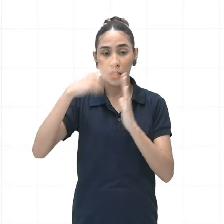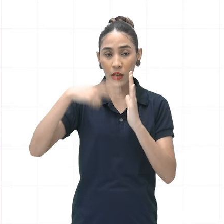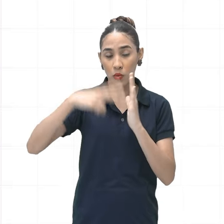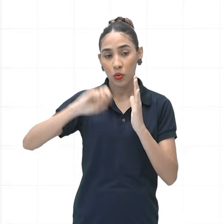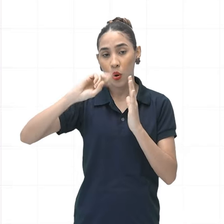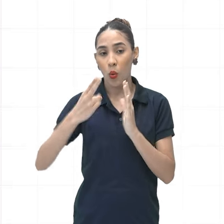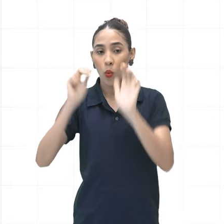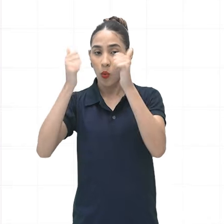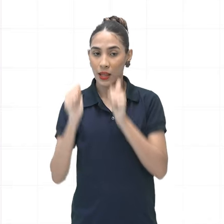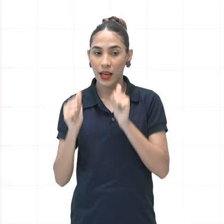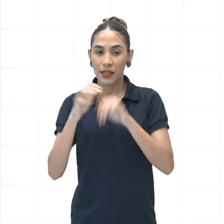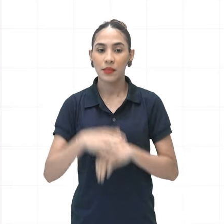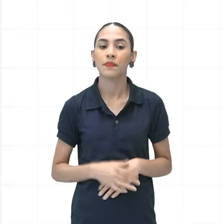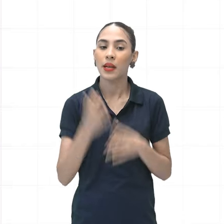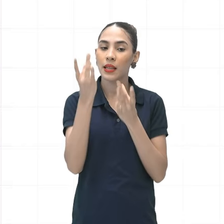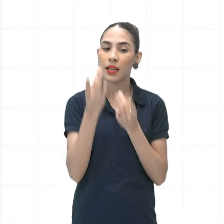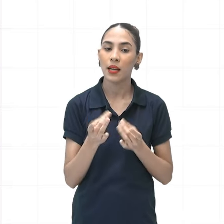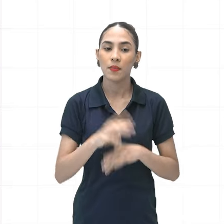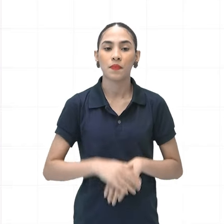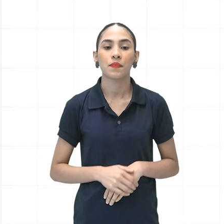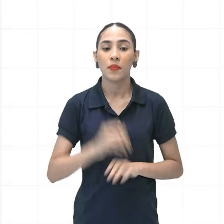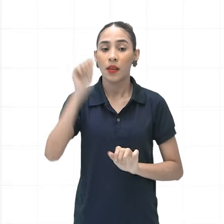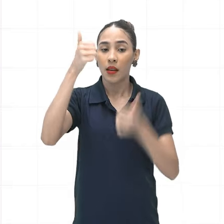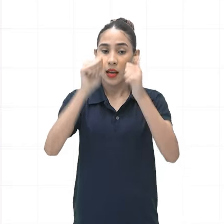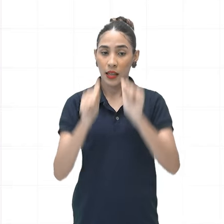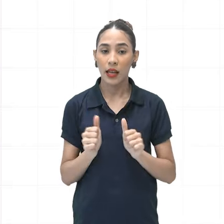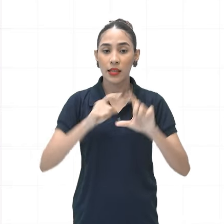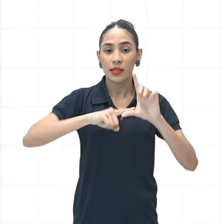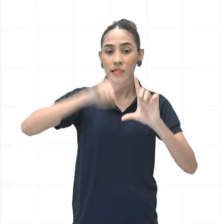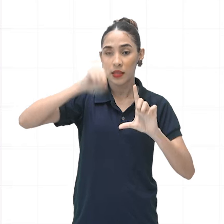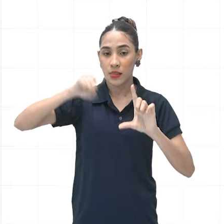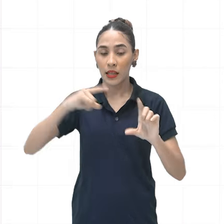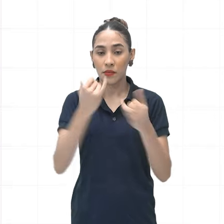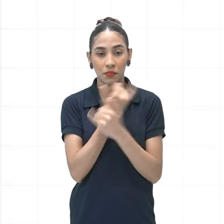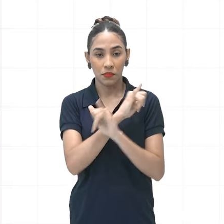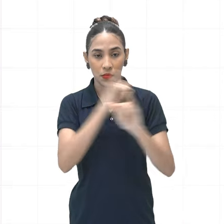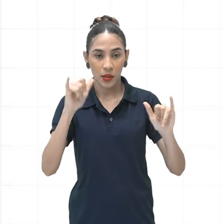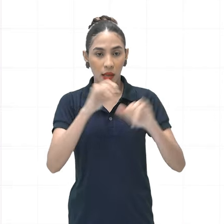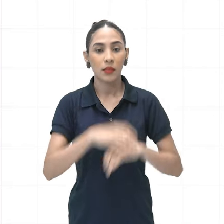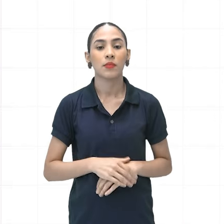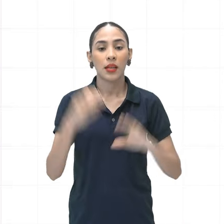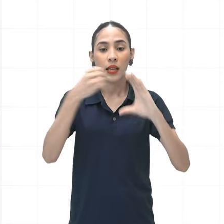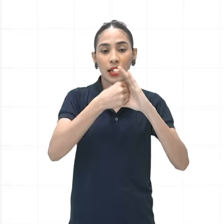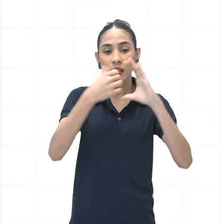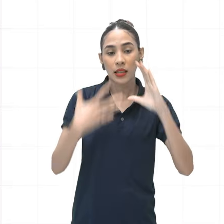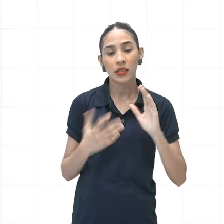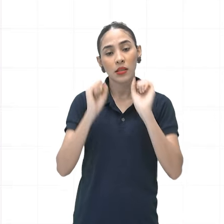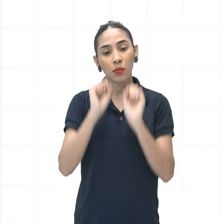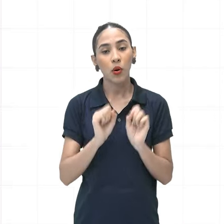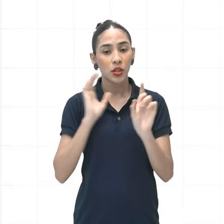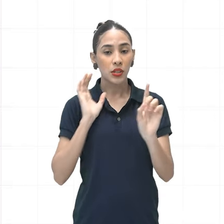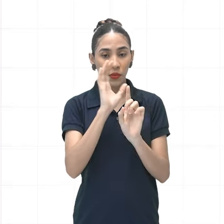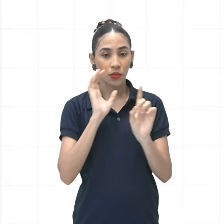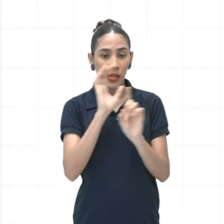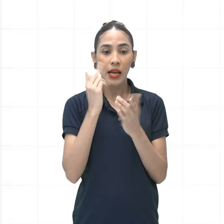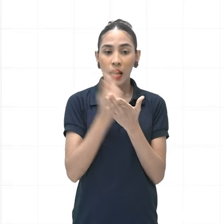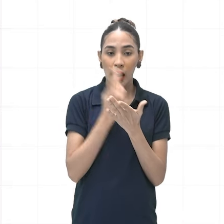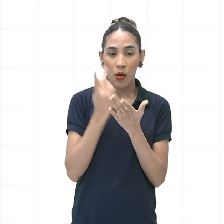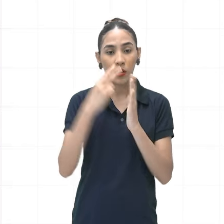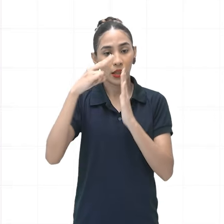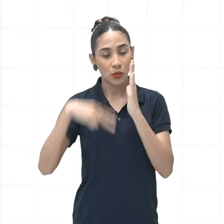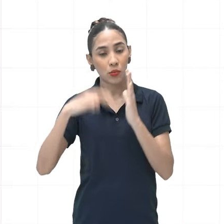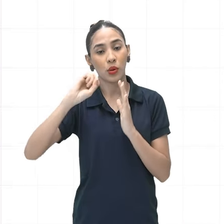de interpretação. Detalhamento, análise de gráficos divulgados pela mídia, elementos que podem induzir a erros de